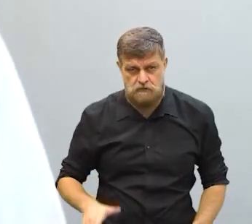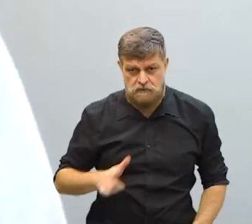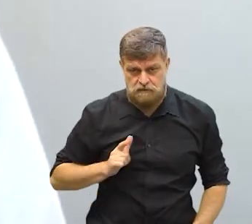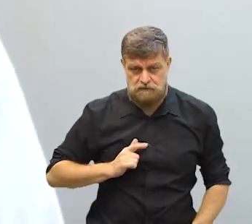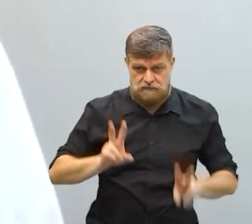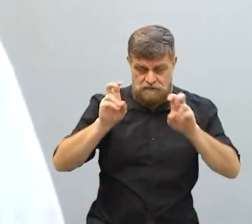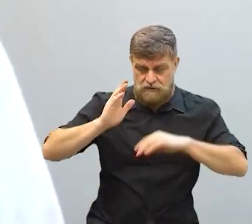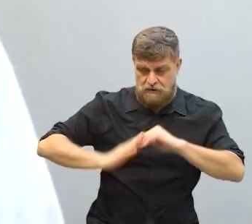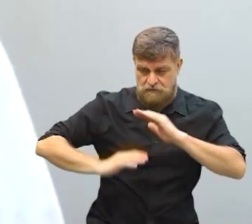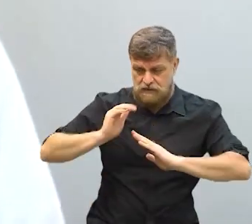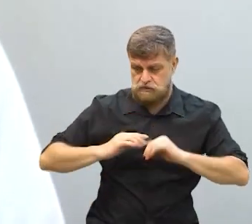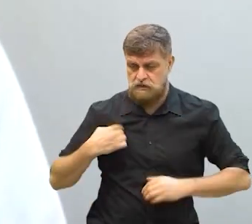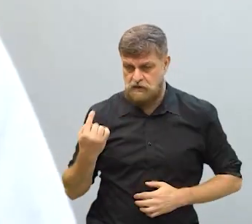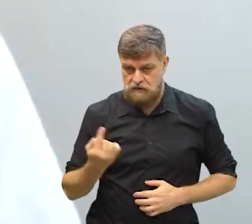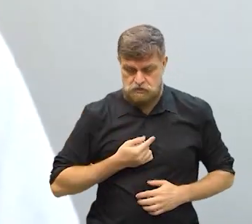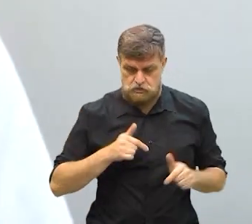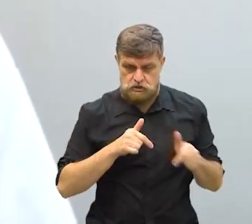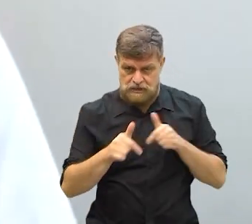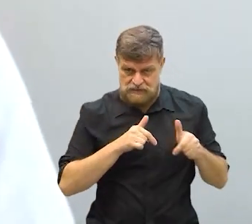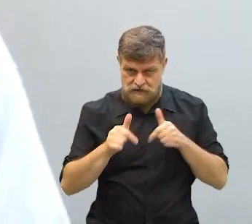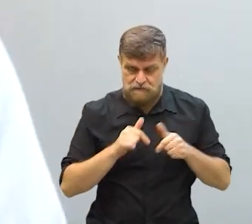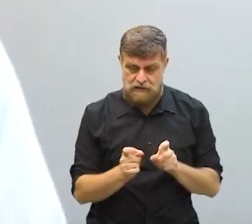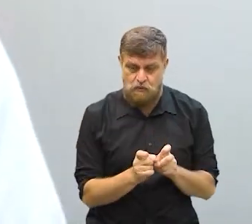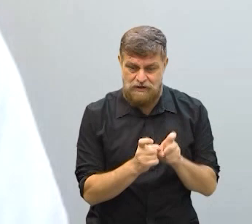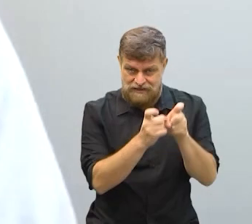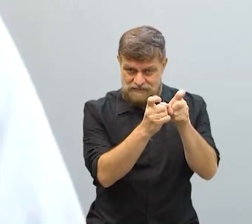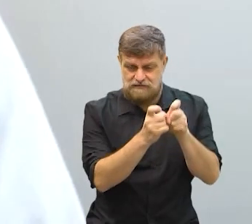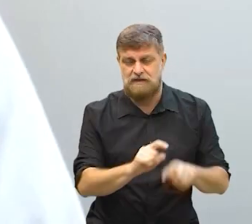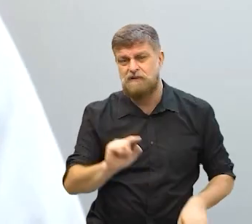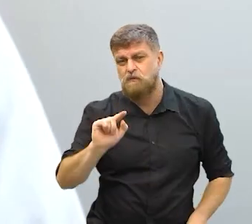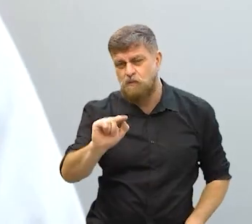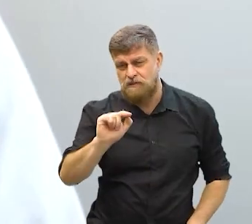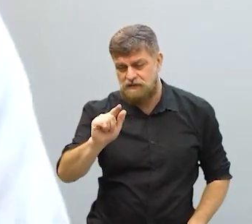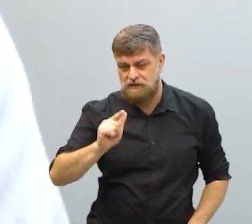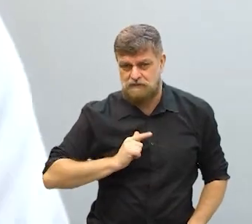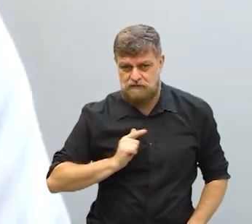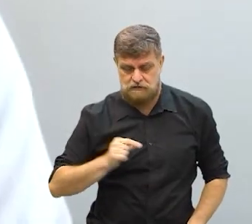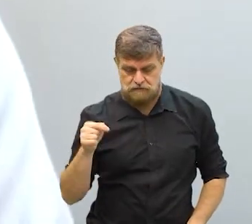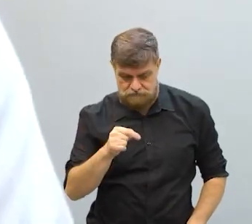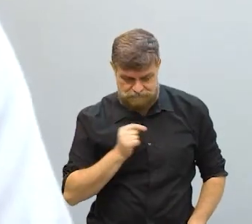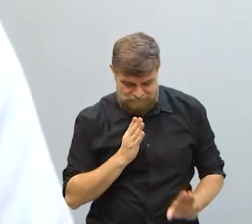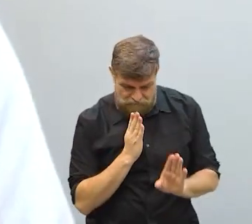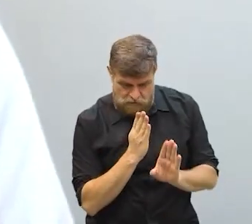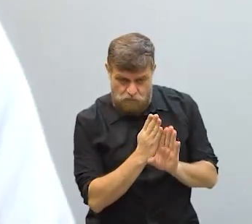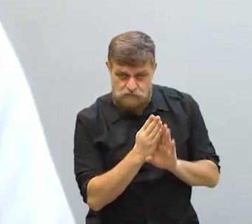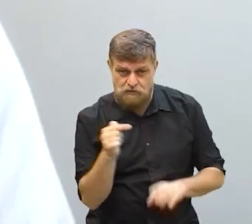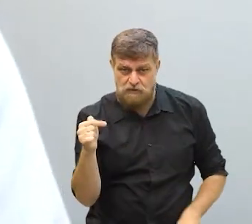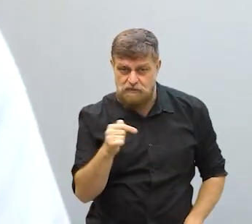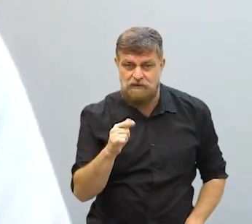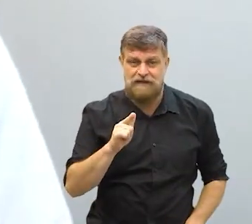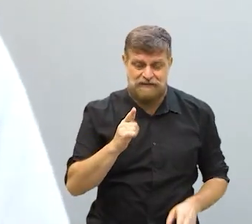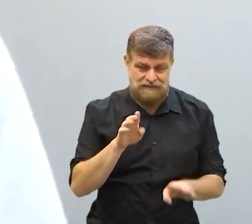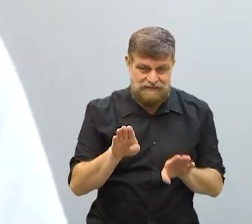Então, essa é uma questão prática para a gente dentro do consultório do oncologista, que a definição de câncer ou a existência do câncer